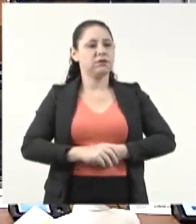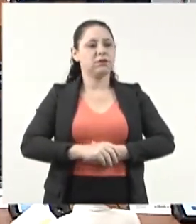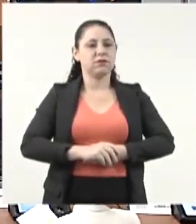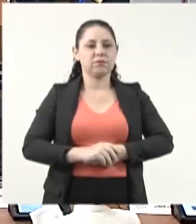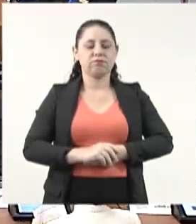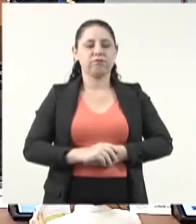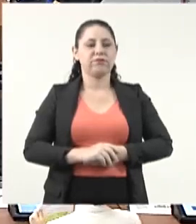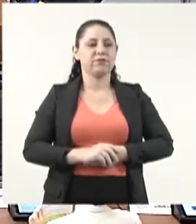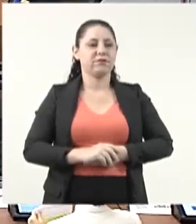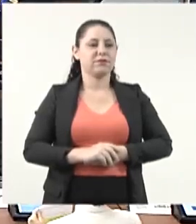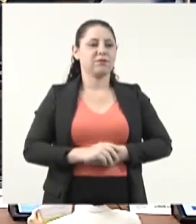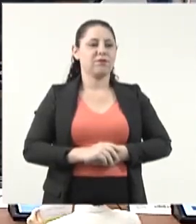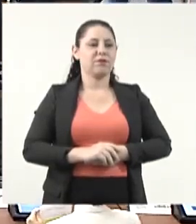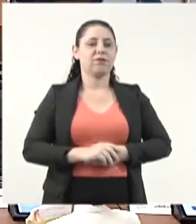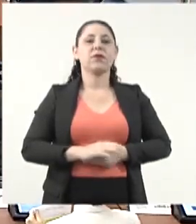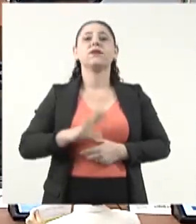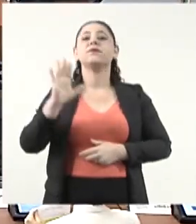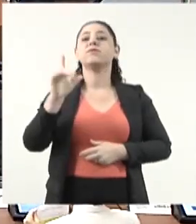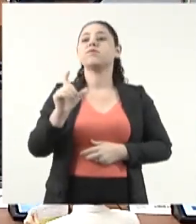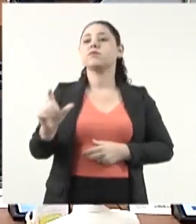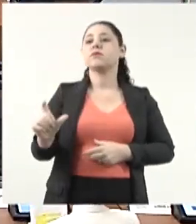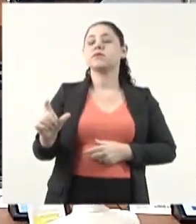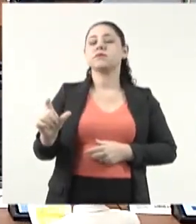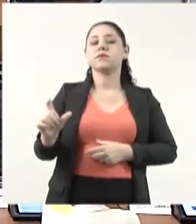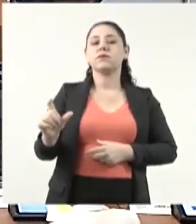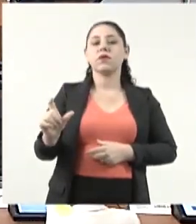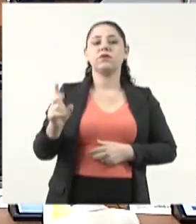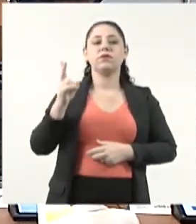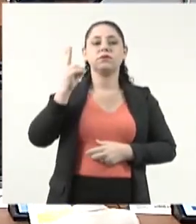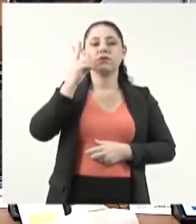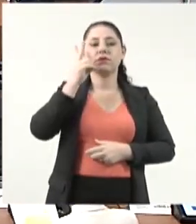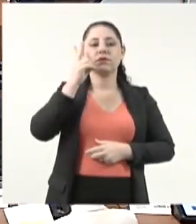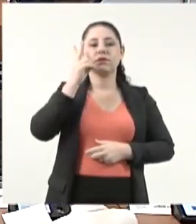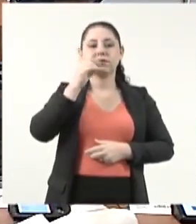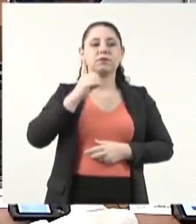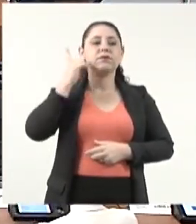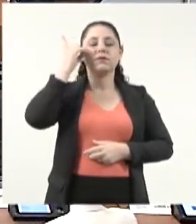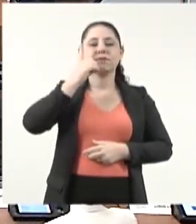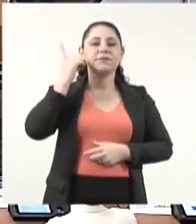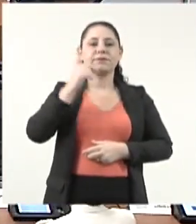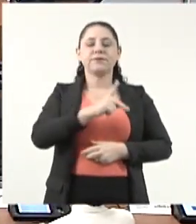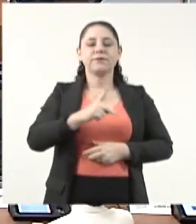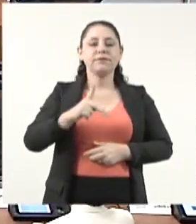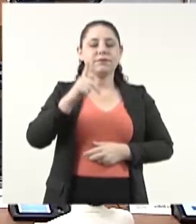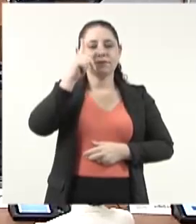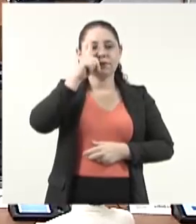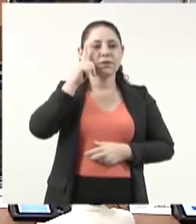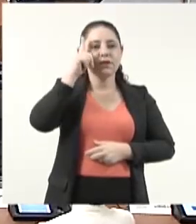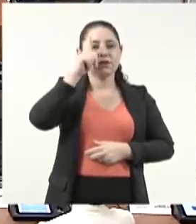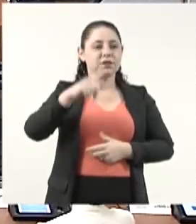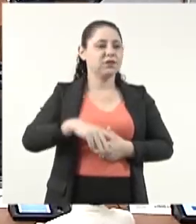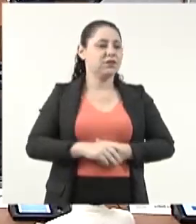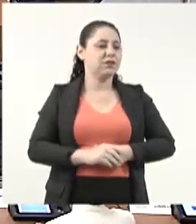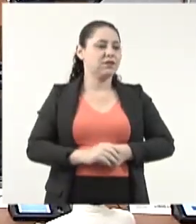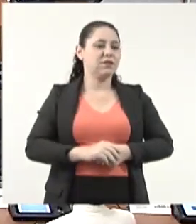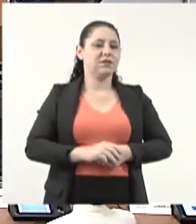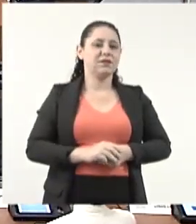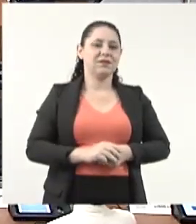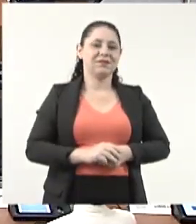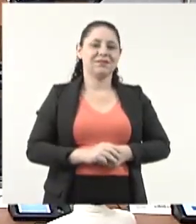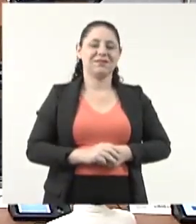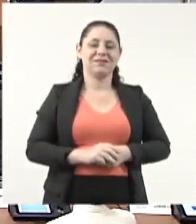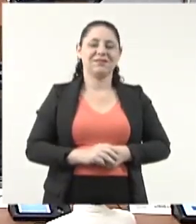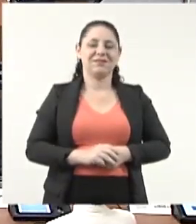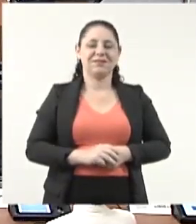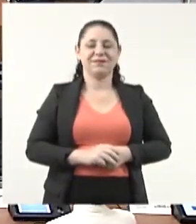Me permitir uma parte, deputada, nossa presidente Gleice Jane aqui, né? Que gostoso, né,